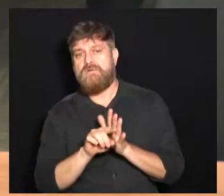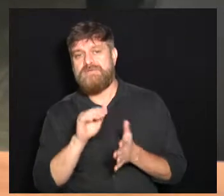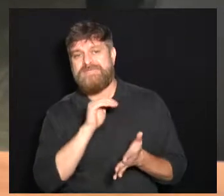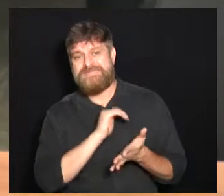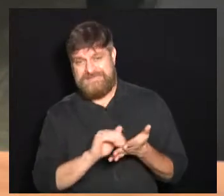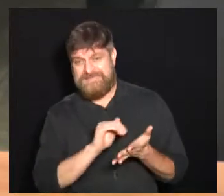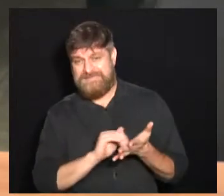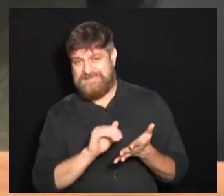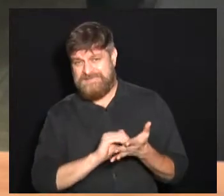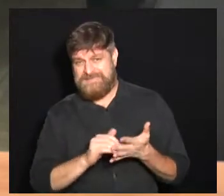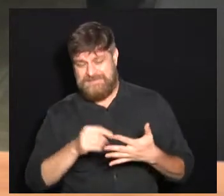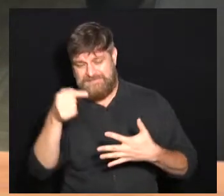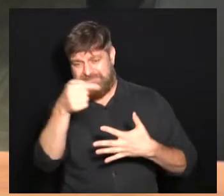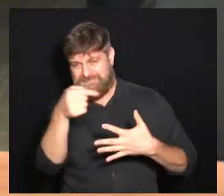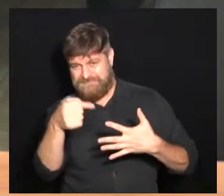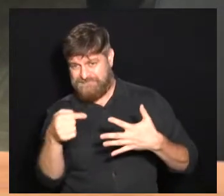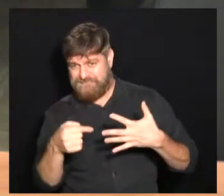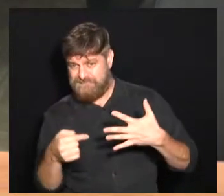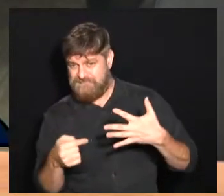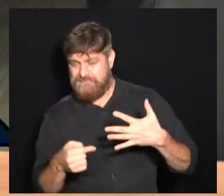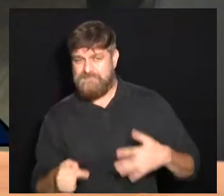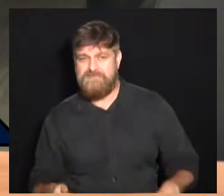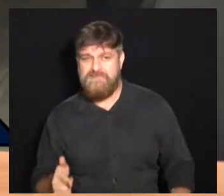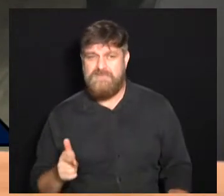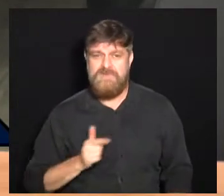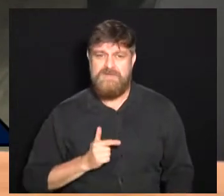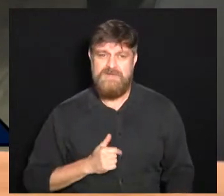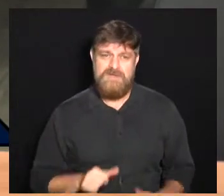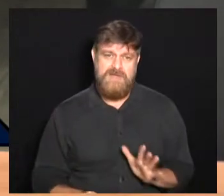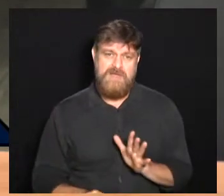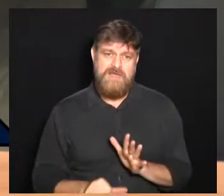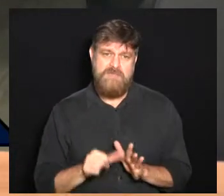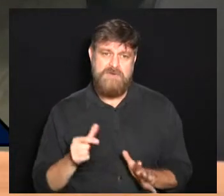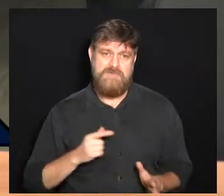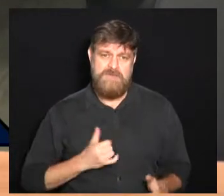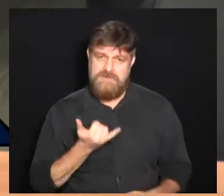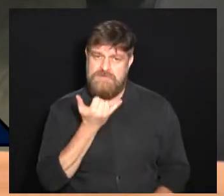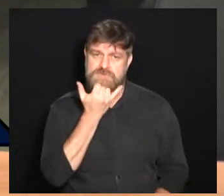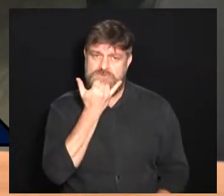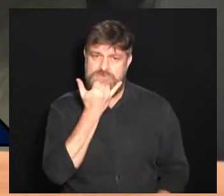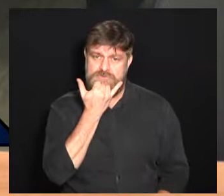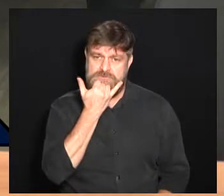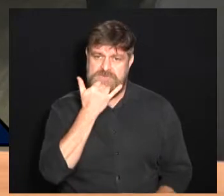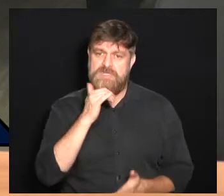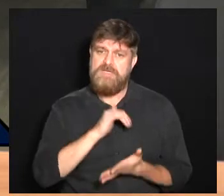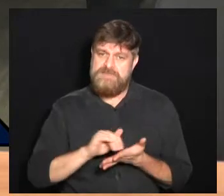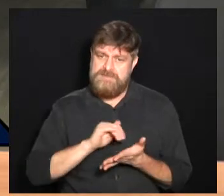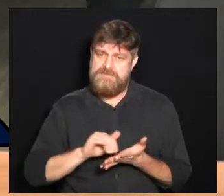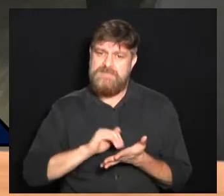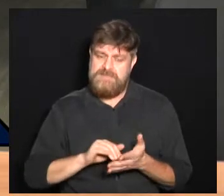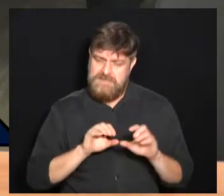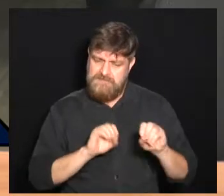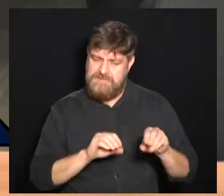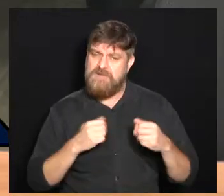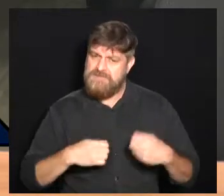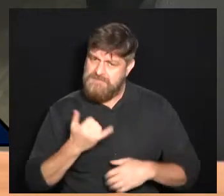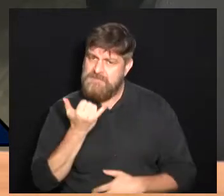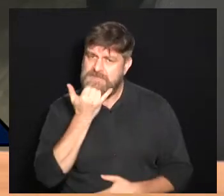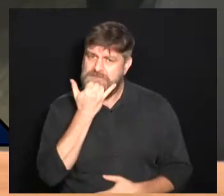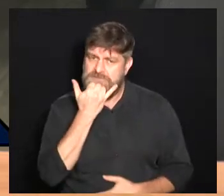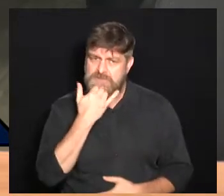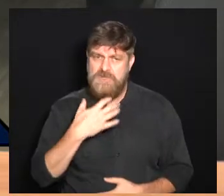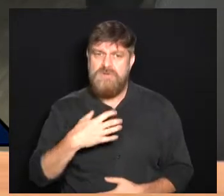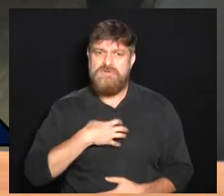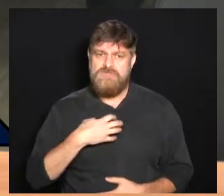algumas coisas. Acho que cabe primeiro também até um pedido de desculpas da Secretaria Municipal de Educação, na minha opinião, no que diz respeito à maneira